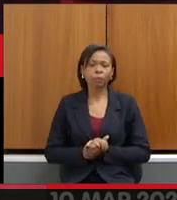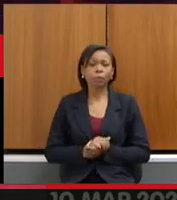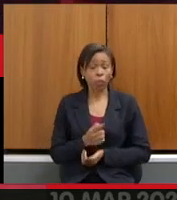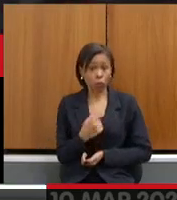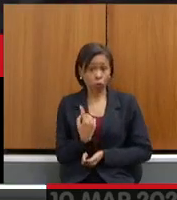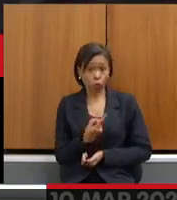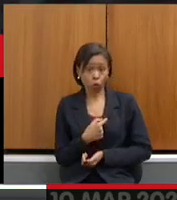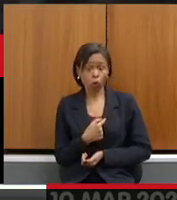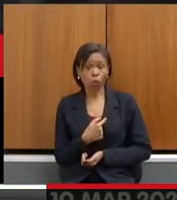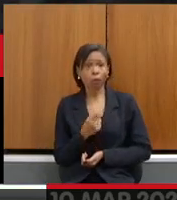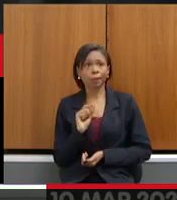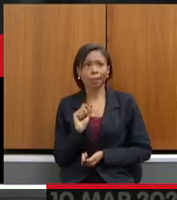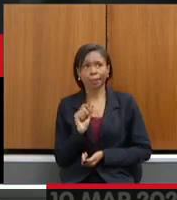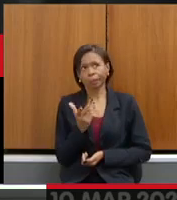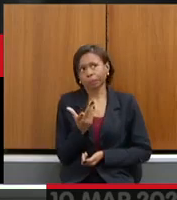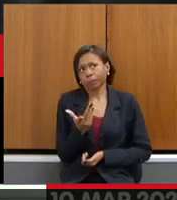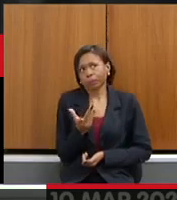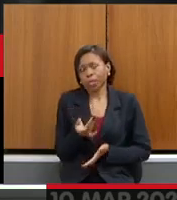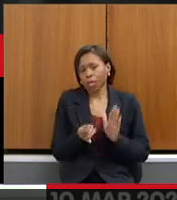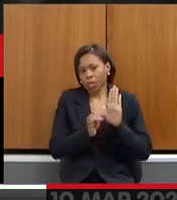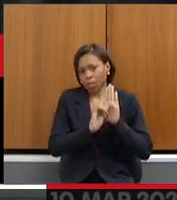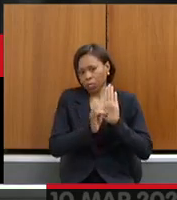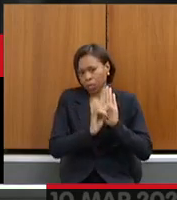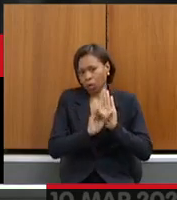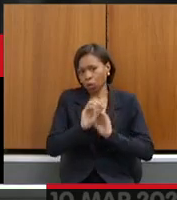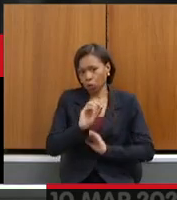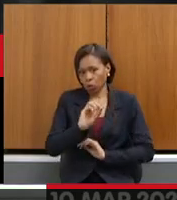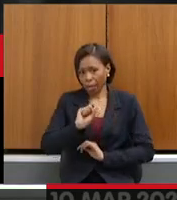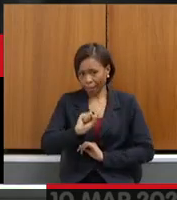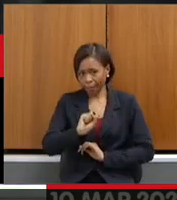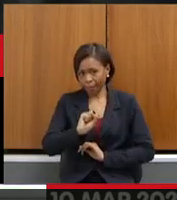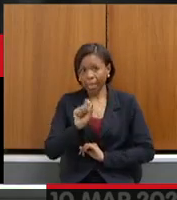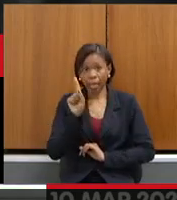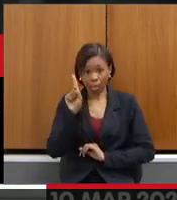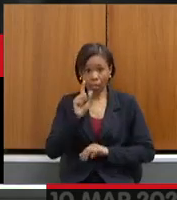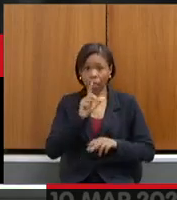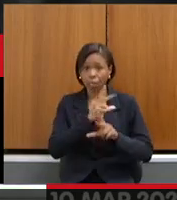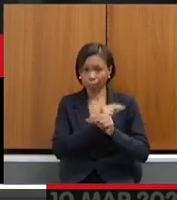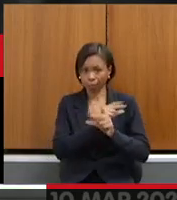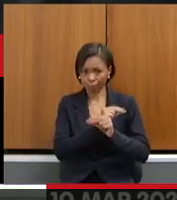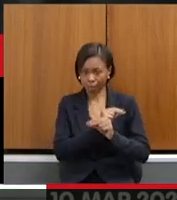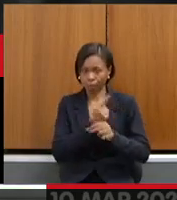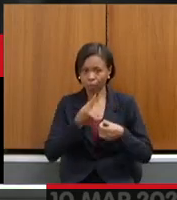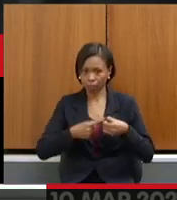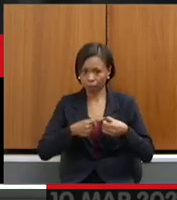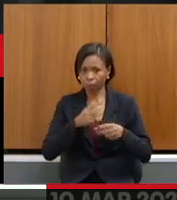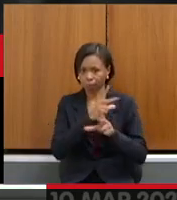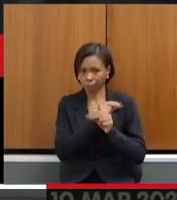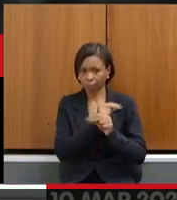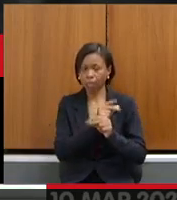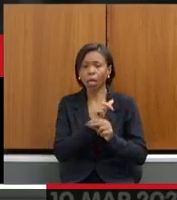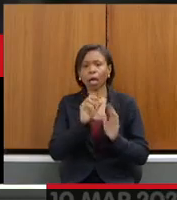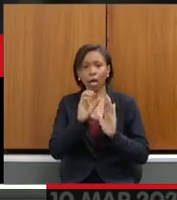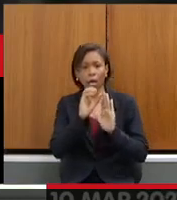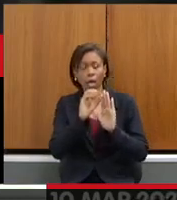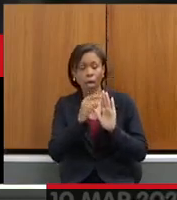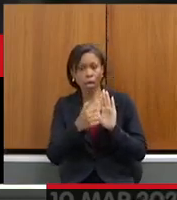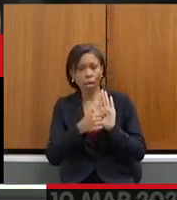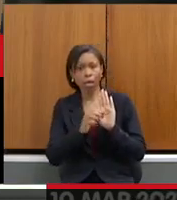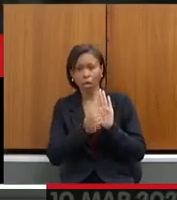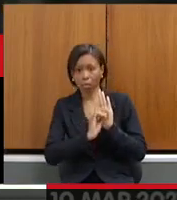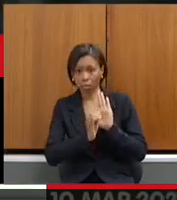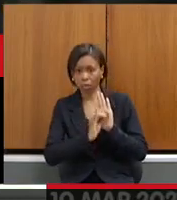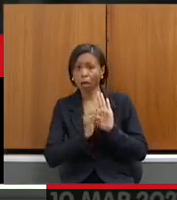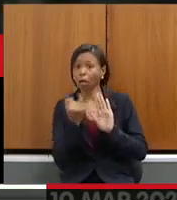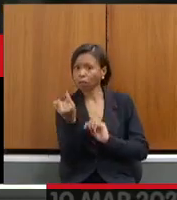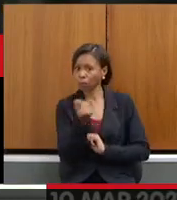eles edital do Oeste em Patos ele é muito importante porque nós temos o objetivo de